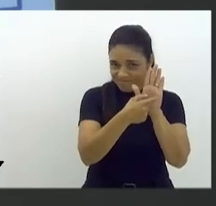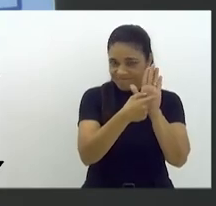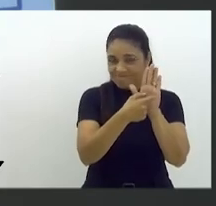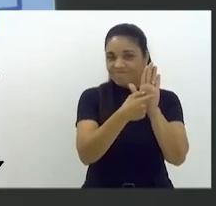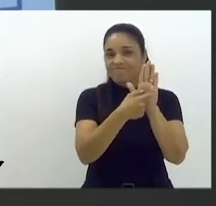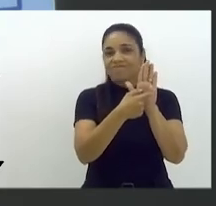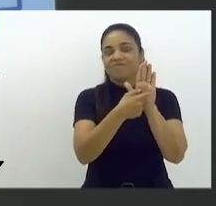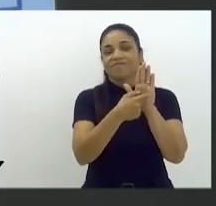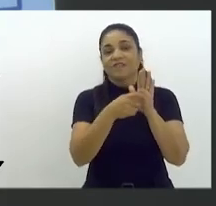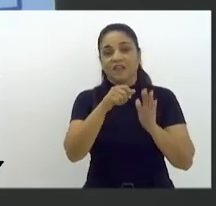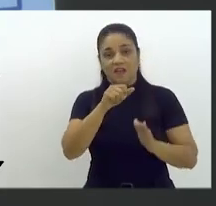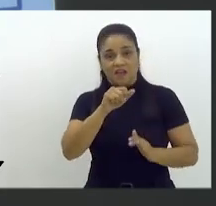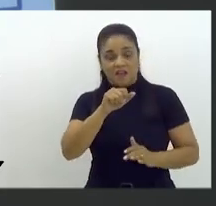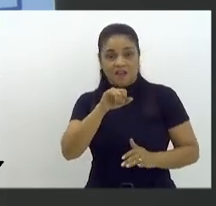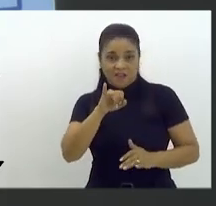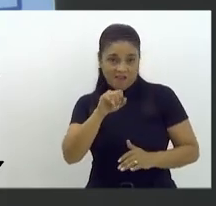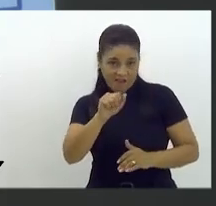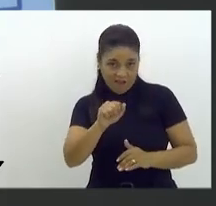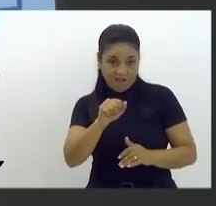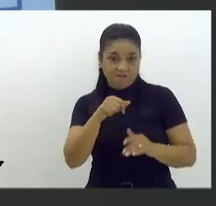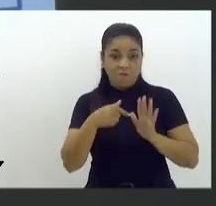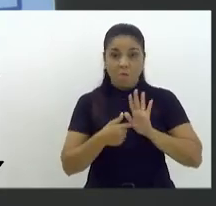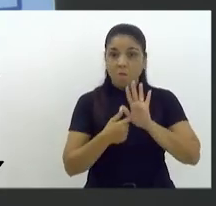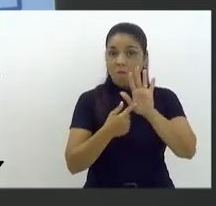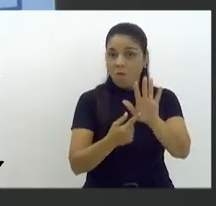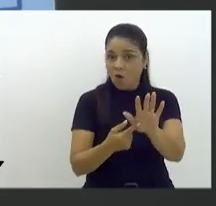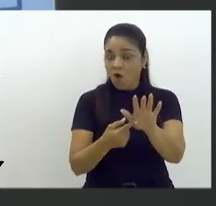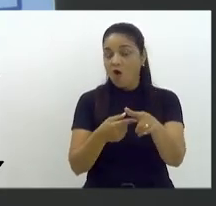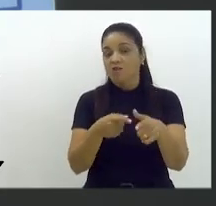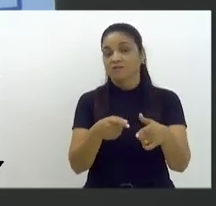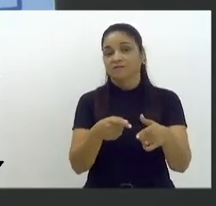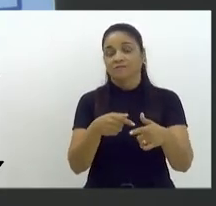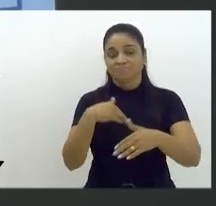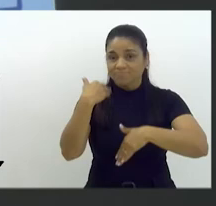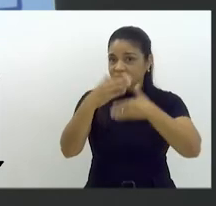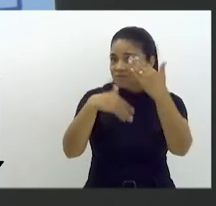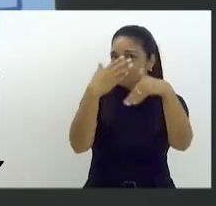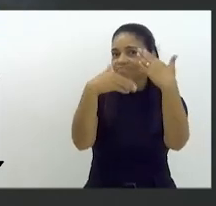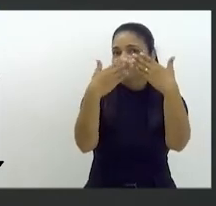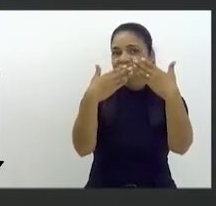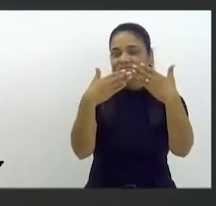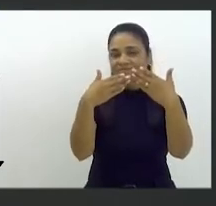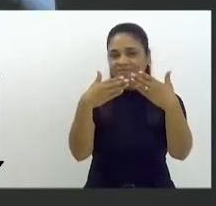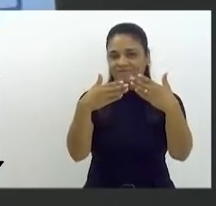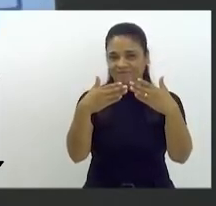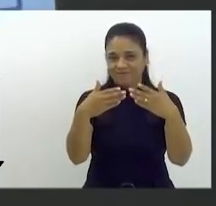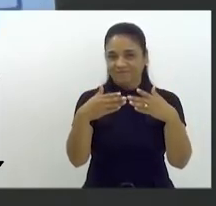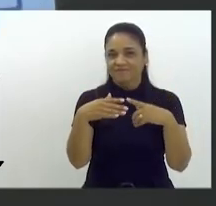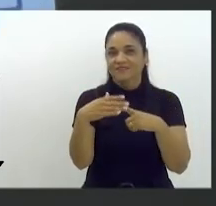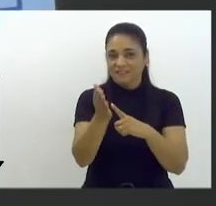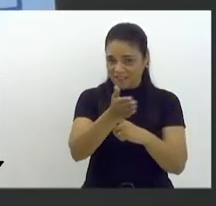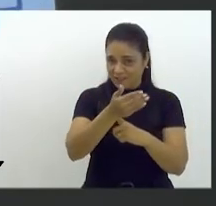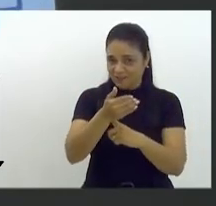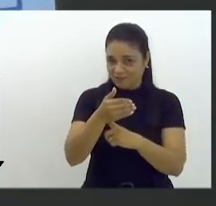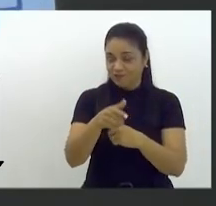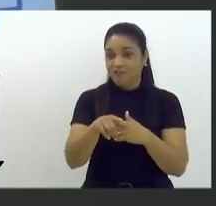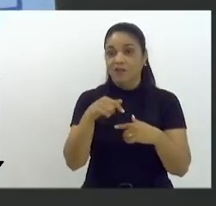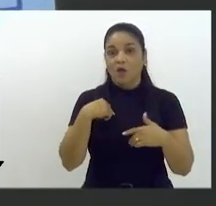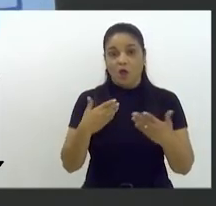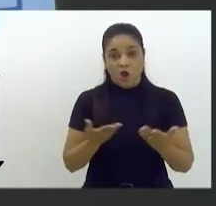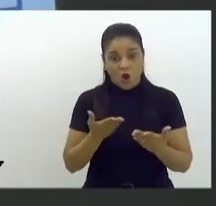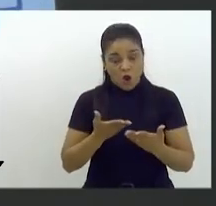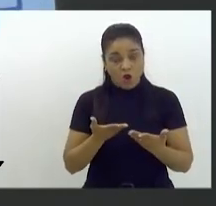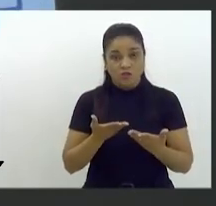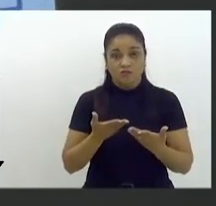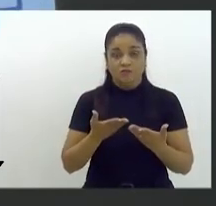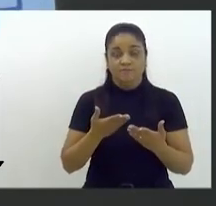vem se mostrando de uma maneira tão exponencialmente desenvolvida que e nós estamos atrás hoje se a gente receber